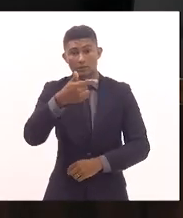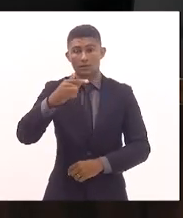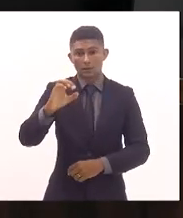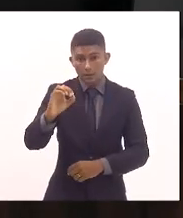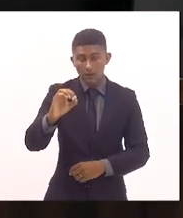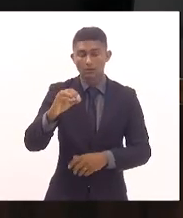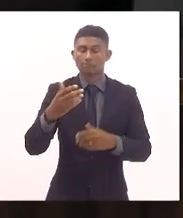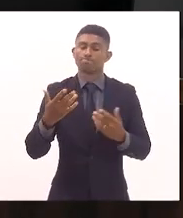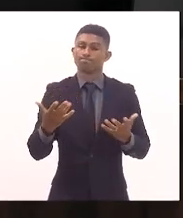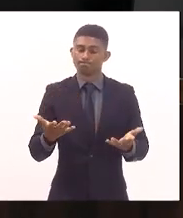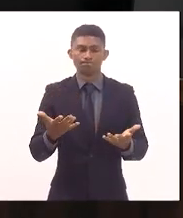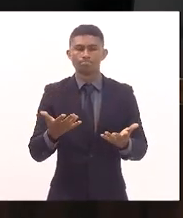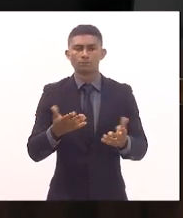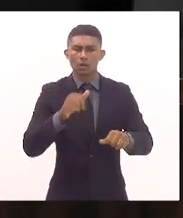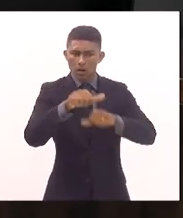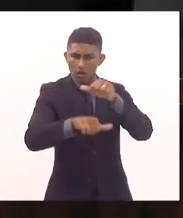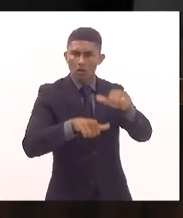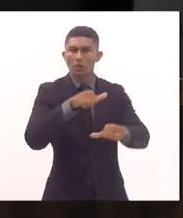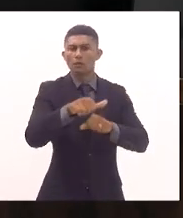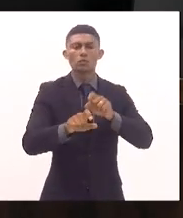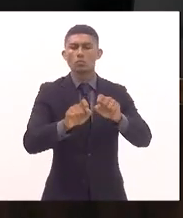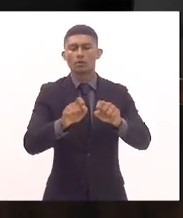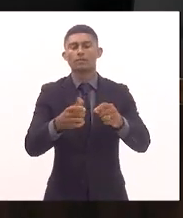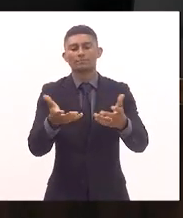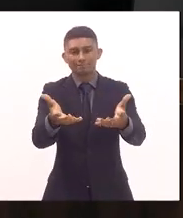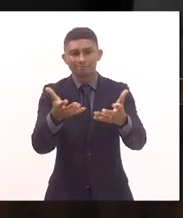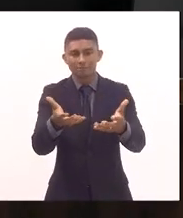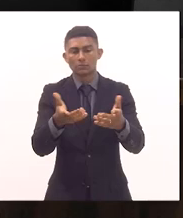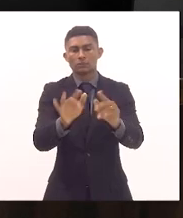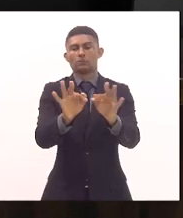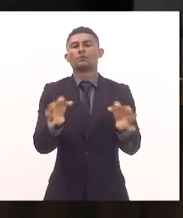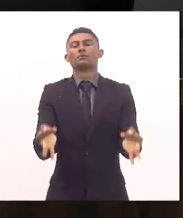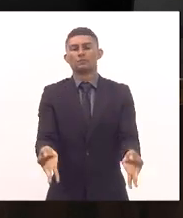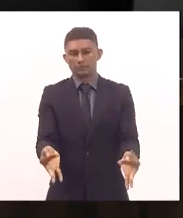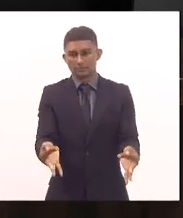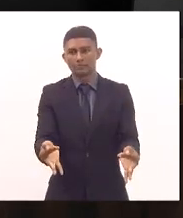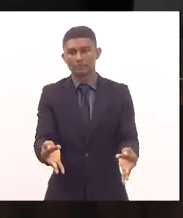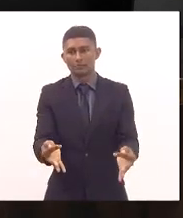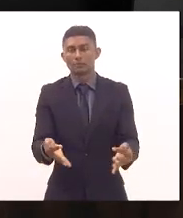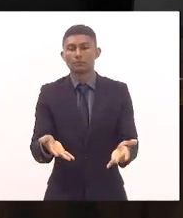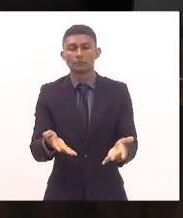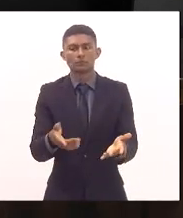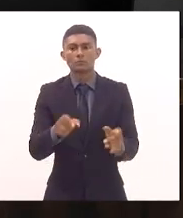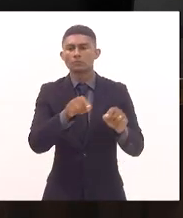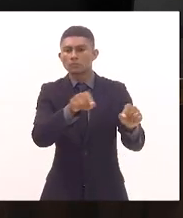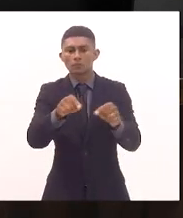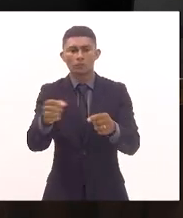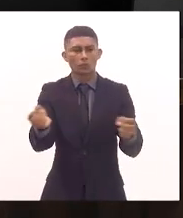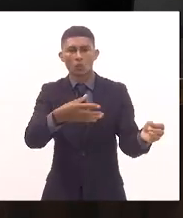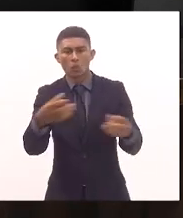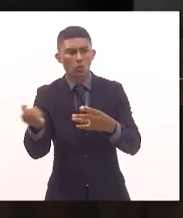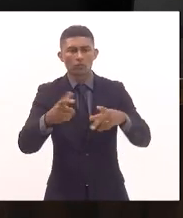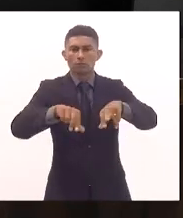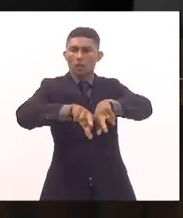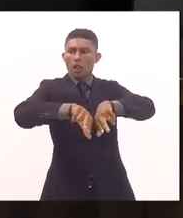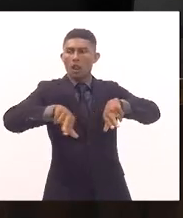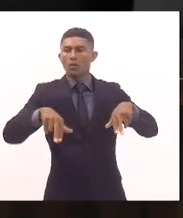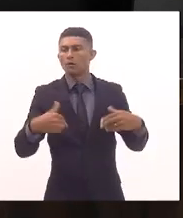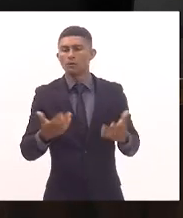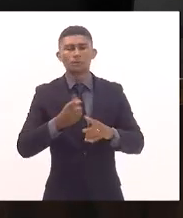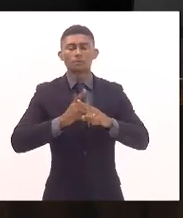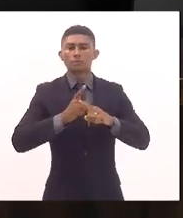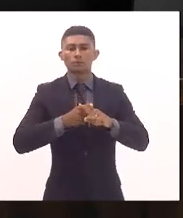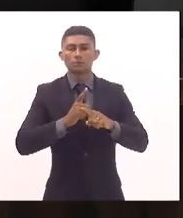com escopo de simplificação, racionalização, normatização de inovações decorrentes da